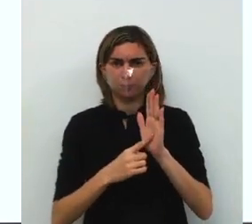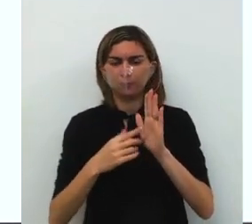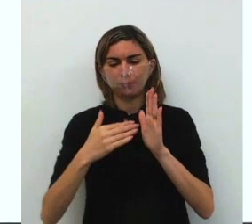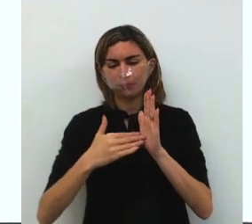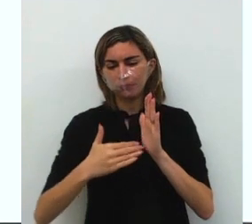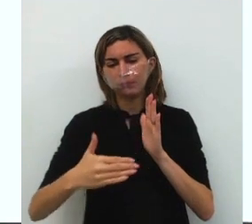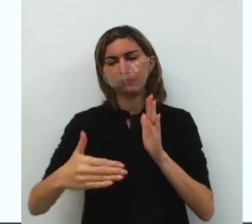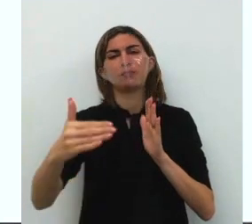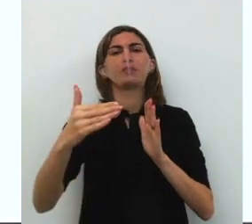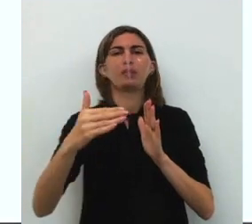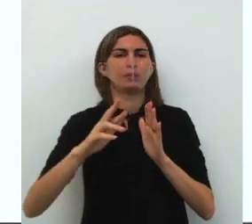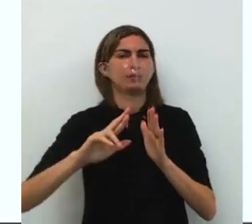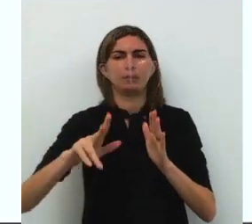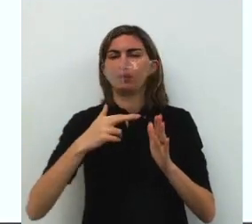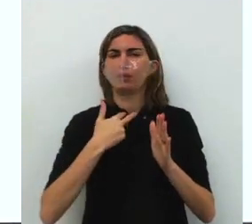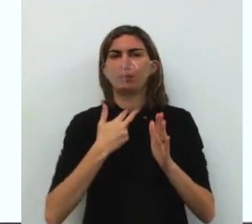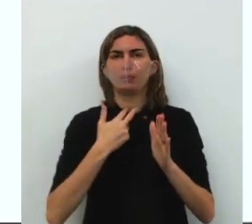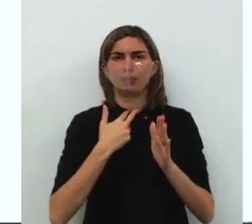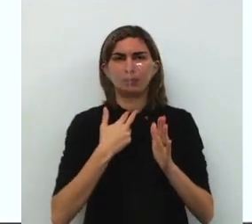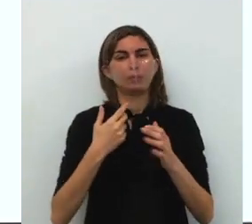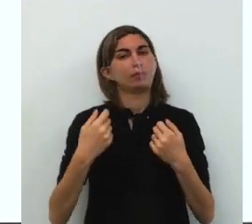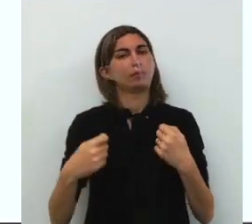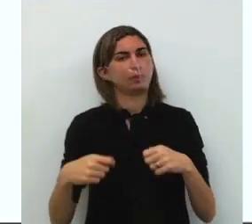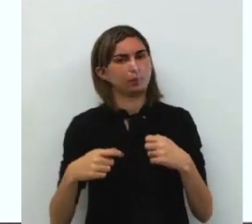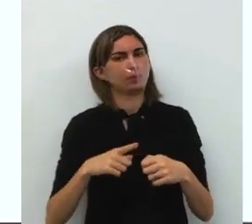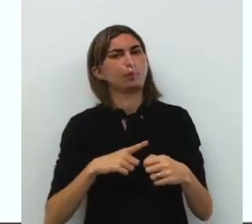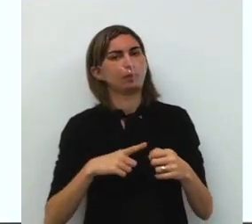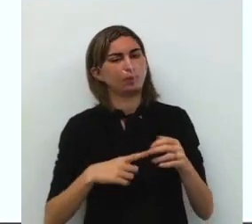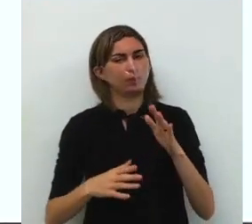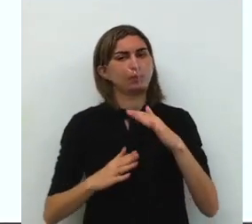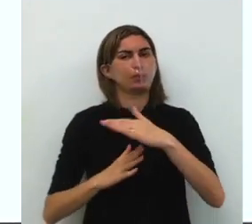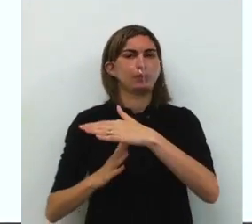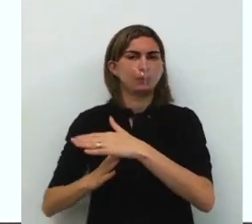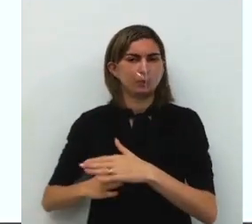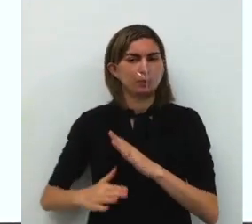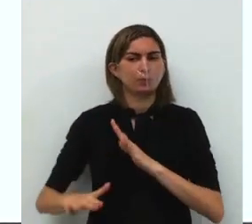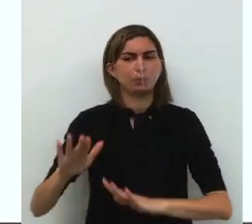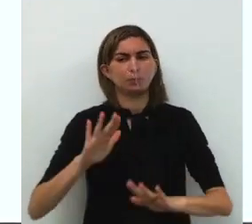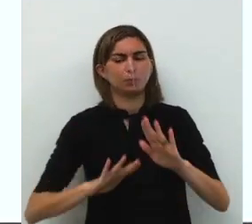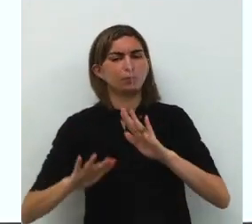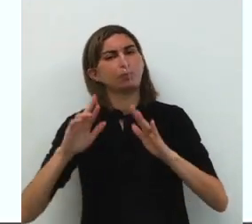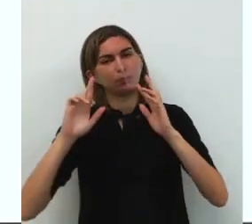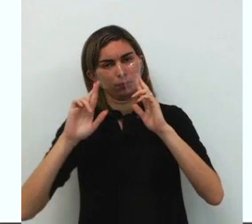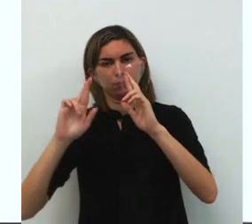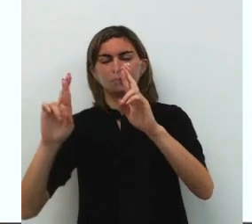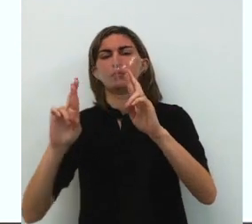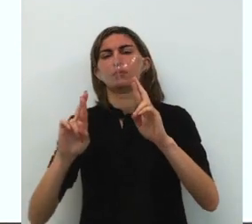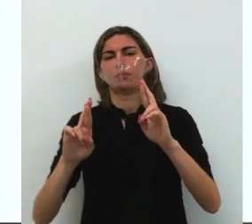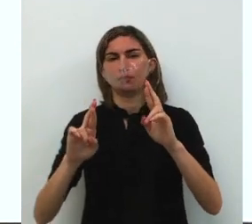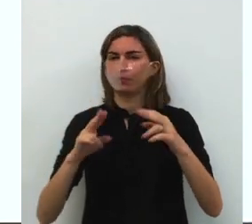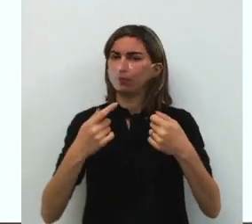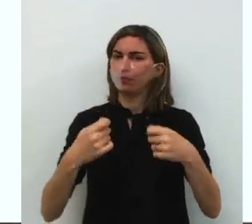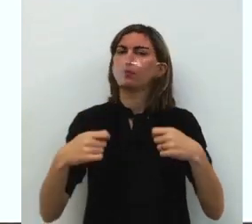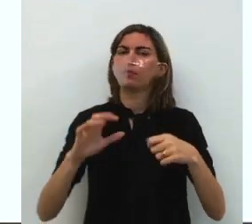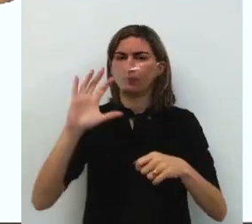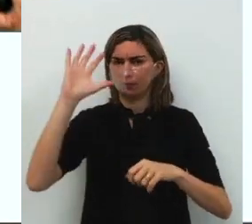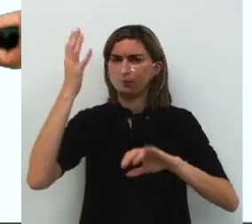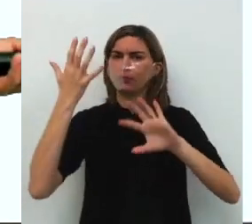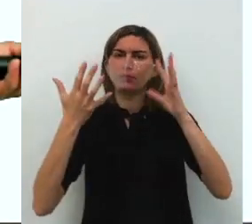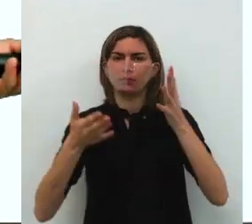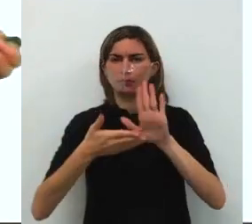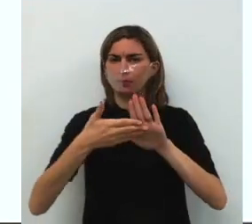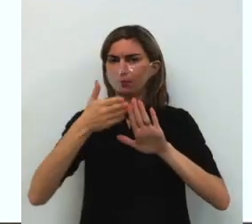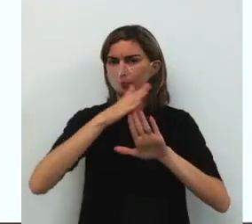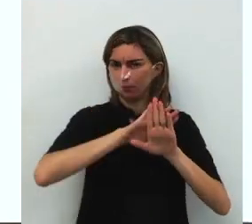A partir daqui, não pode. Então, tem esses certos limites que vão ser respeitados. Isso aí acontece